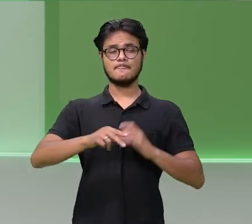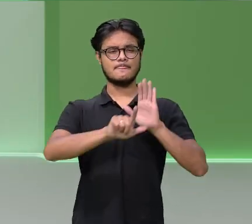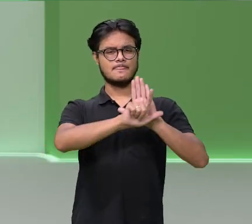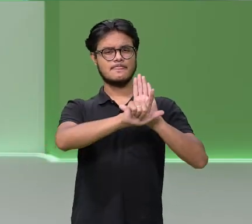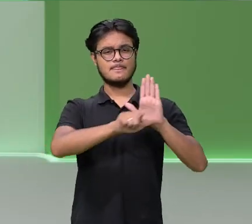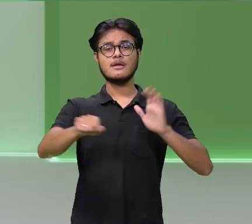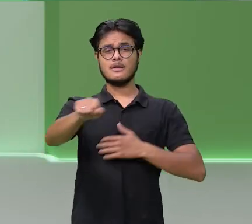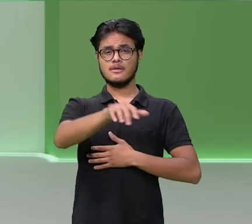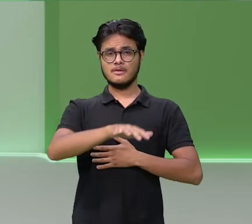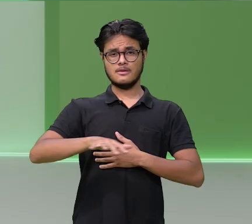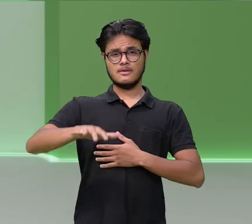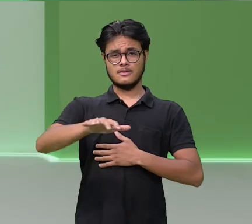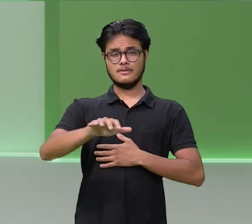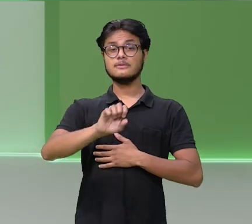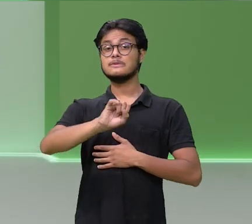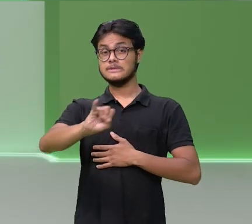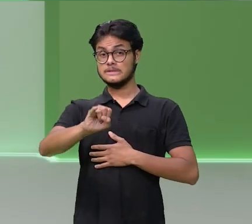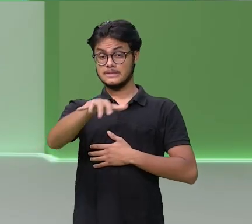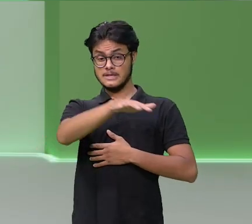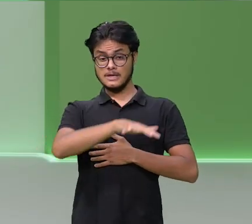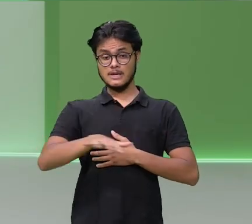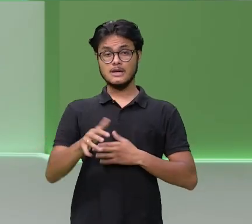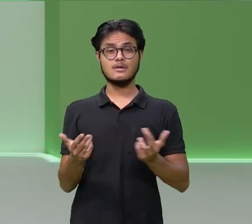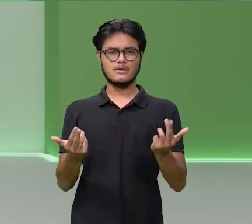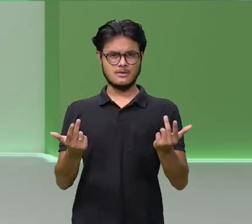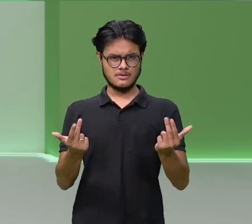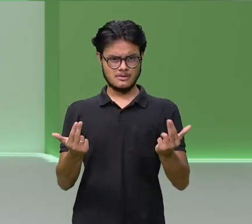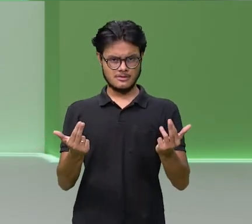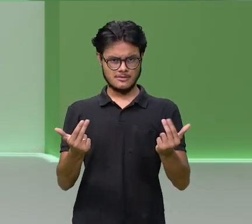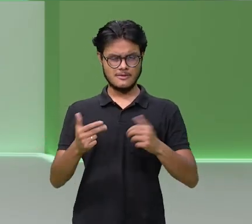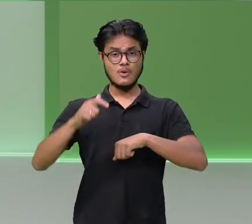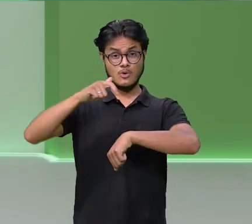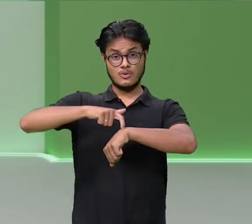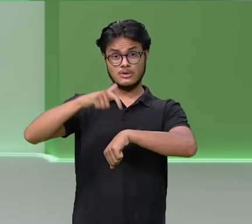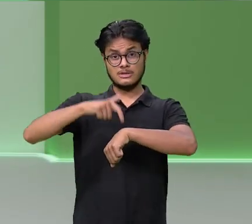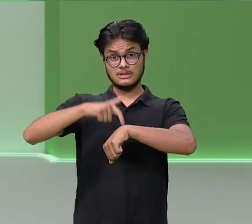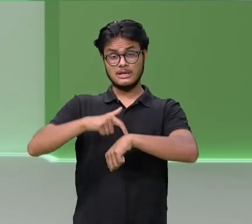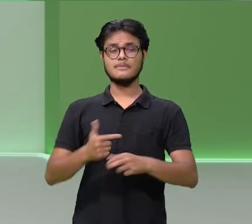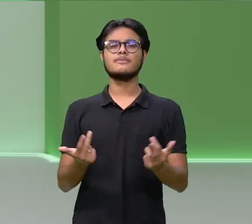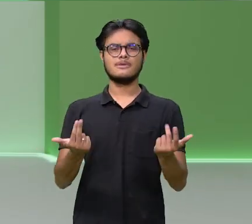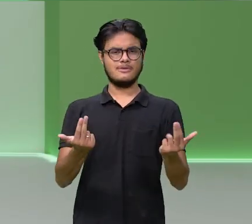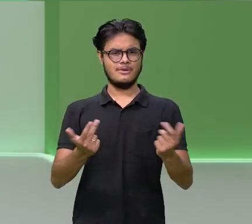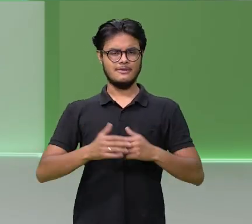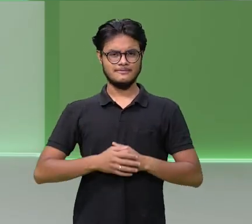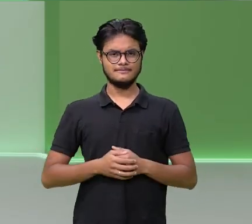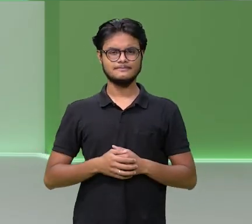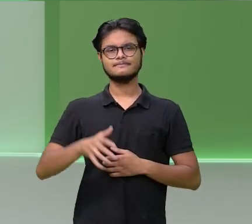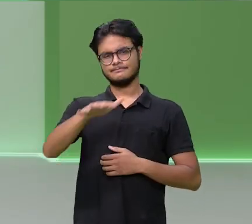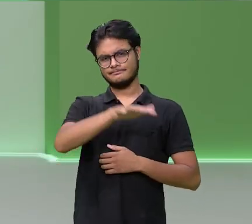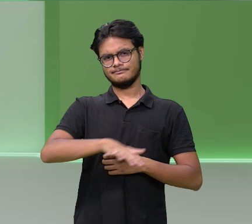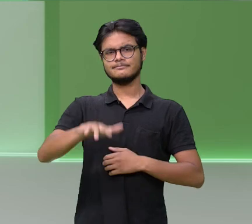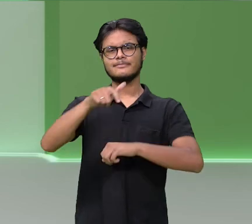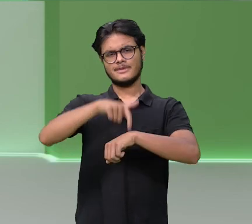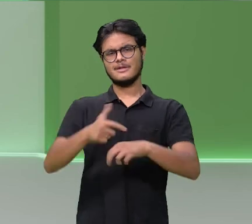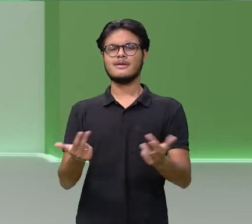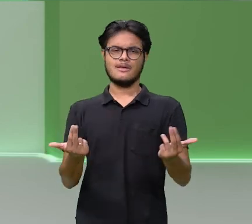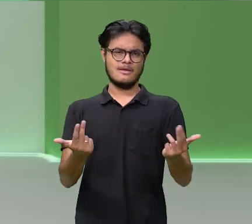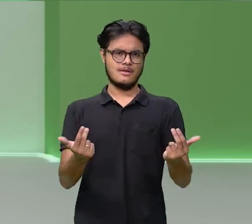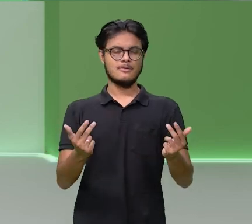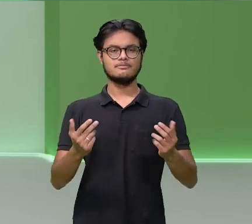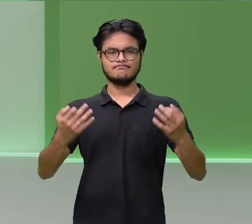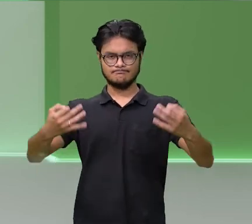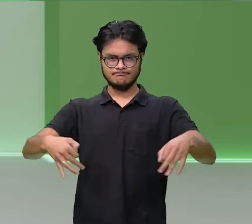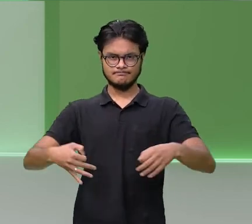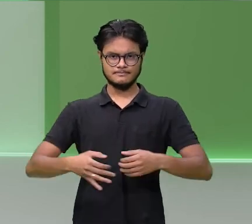áreas. Se as áreas forem iguais, os intervalos de tempo serão iguais. Áreas iguais é intervalo de